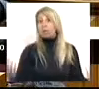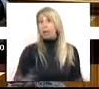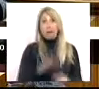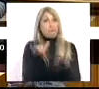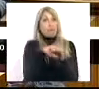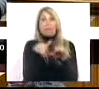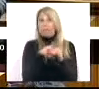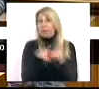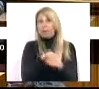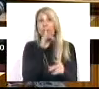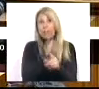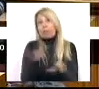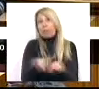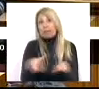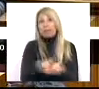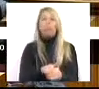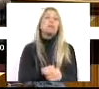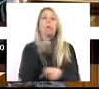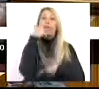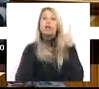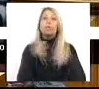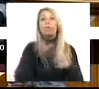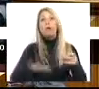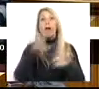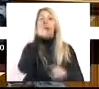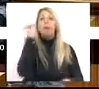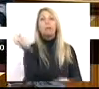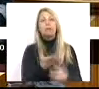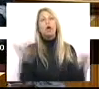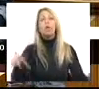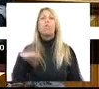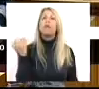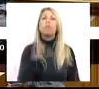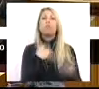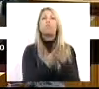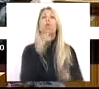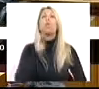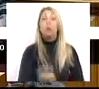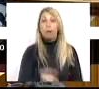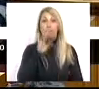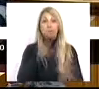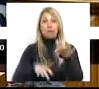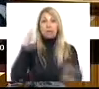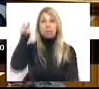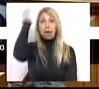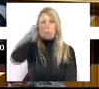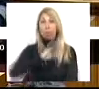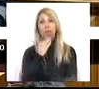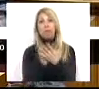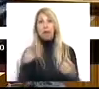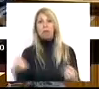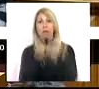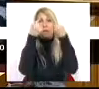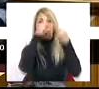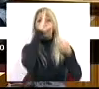participação dos cidadãos em matéria ambiental. Portanto, os verdes propõem o quê? Que a Assembleia da República lance justamente esse desafio ao